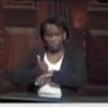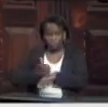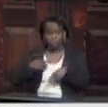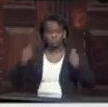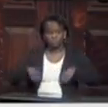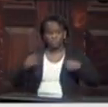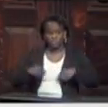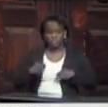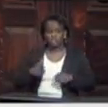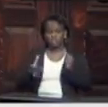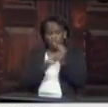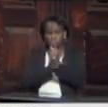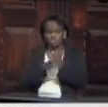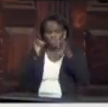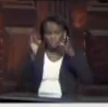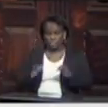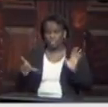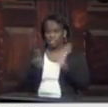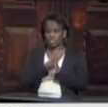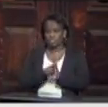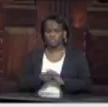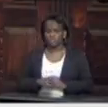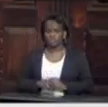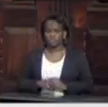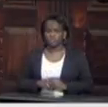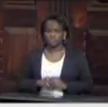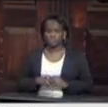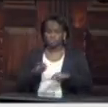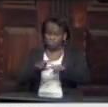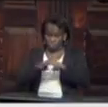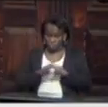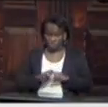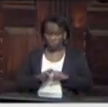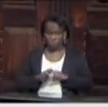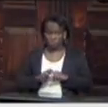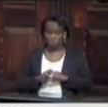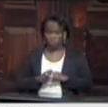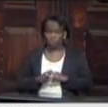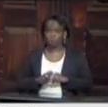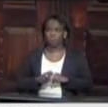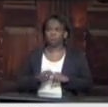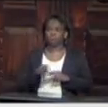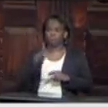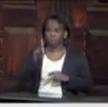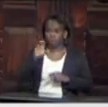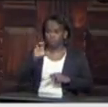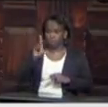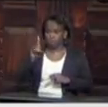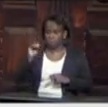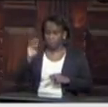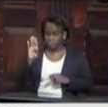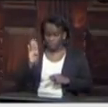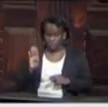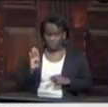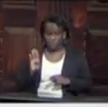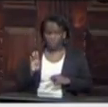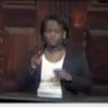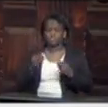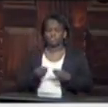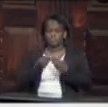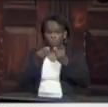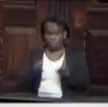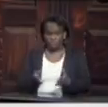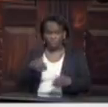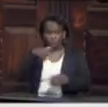precisa ter essa garantia na lei. Por conta disso, o PCdoB